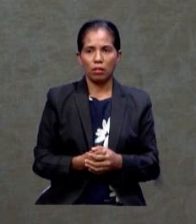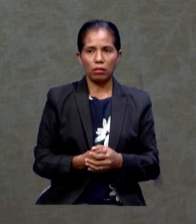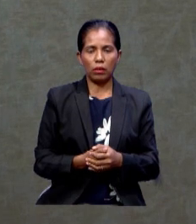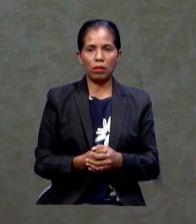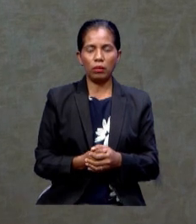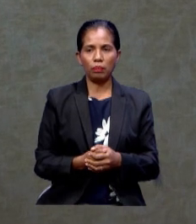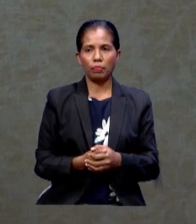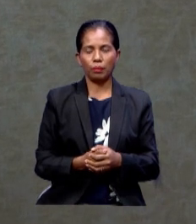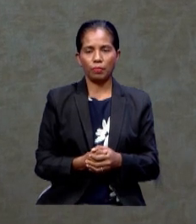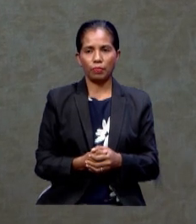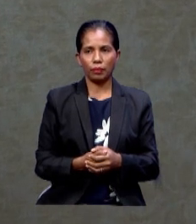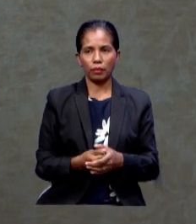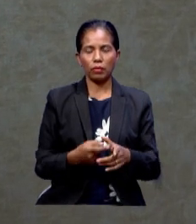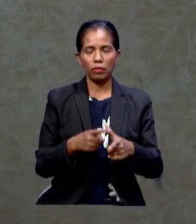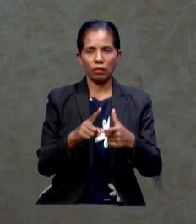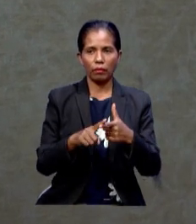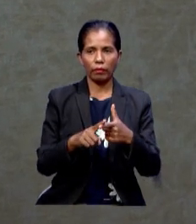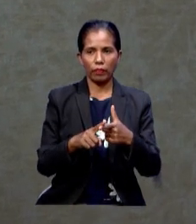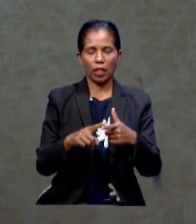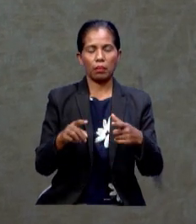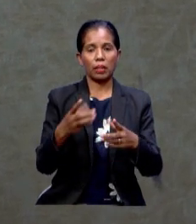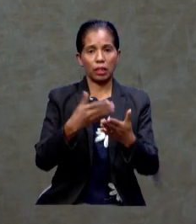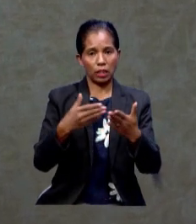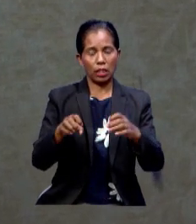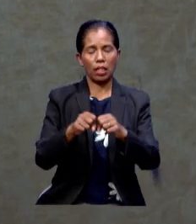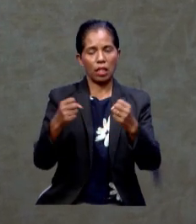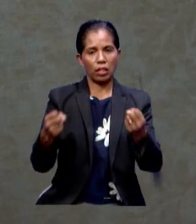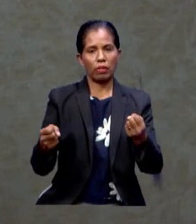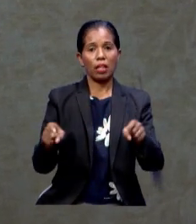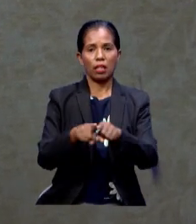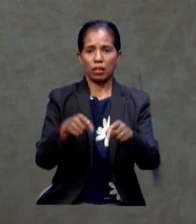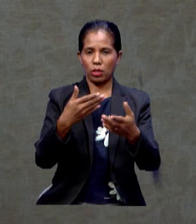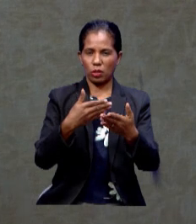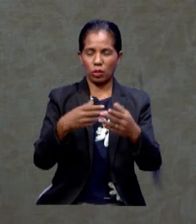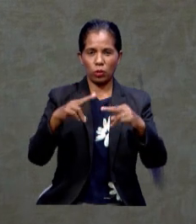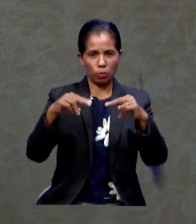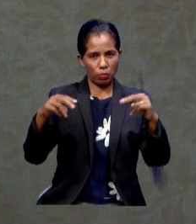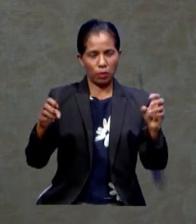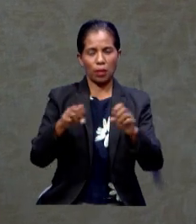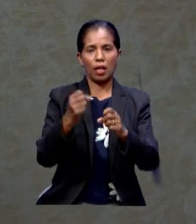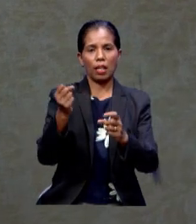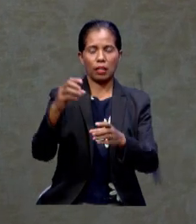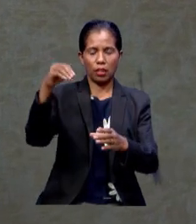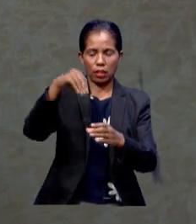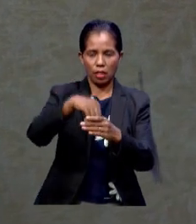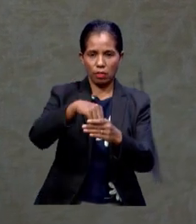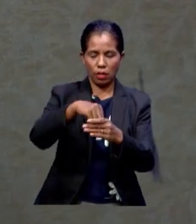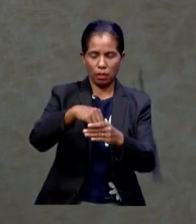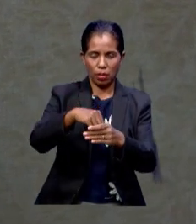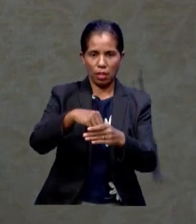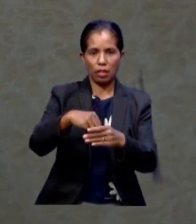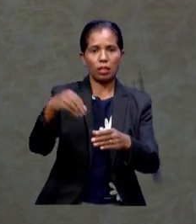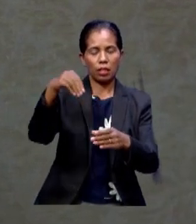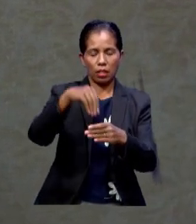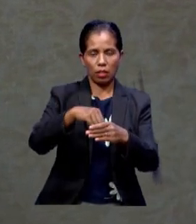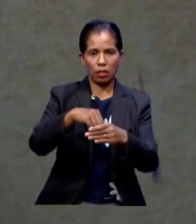mikirin nebe ke atona depois sira repekin filovale oi sira palu ikas